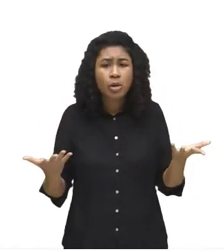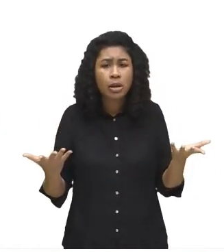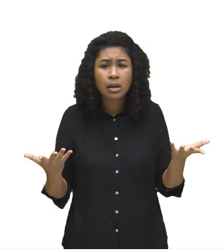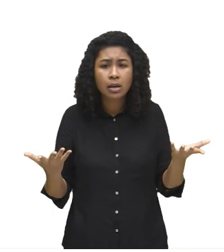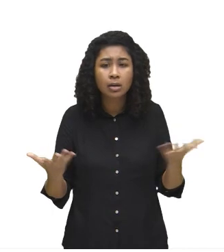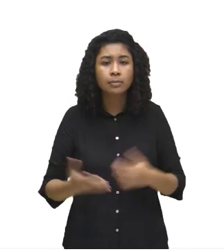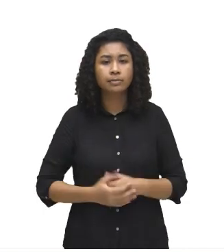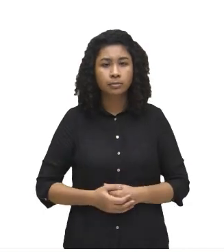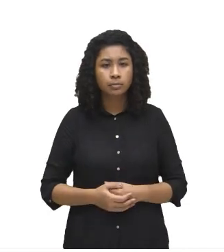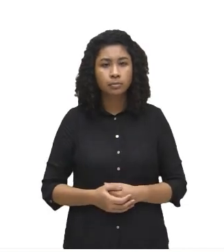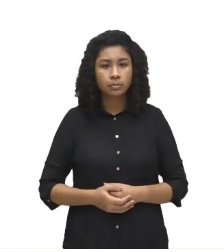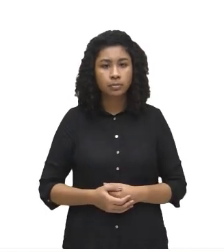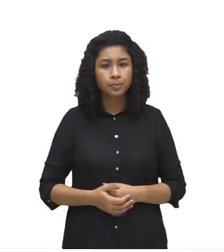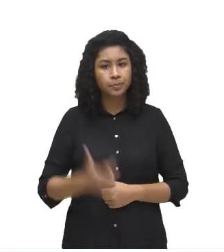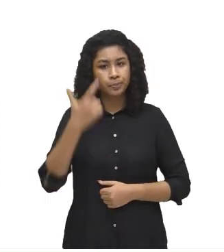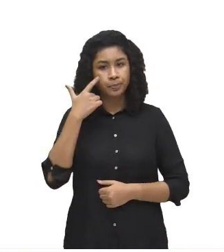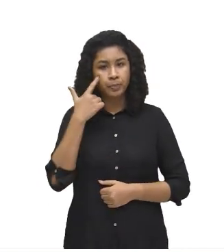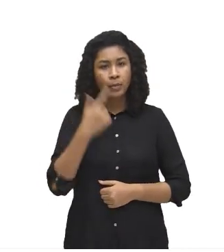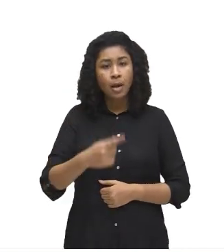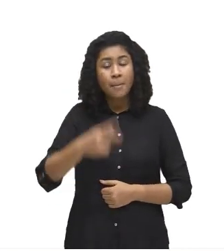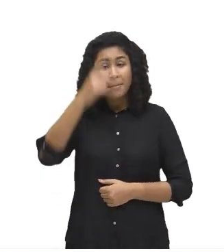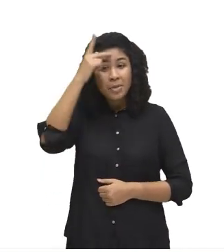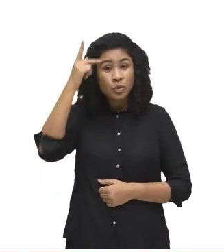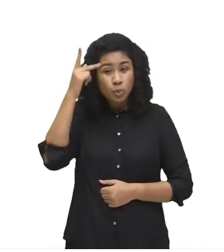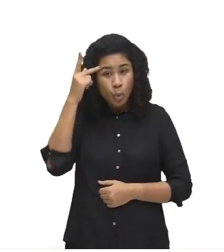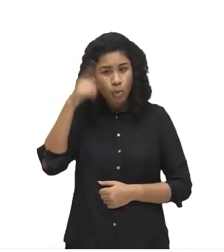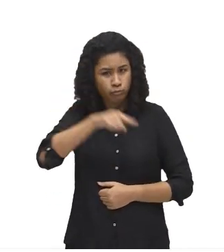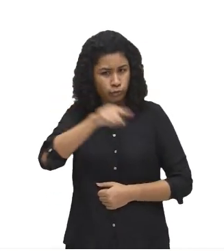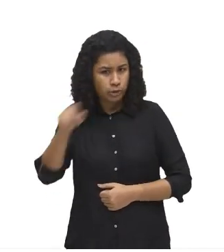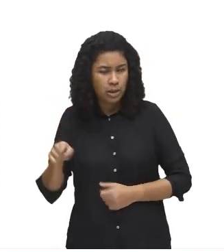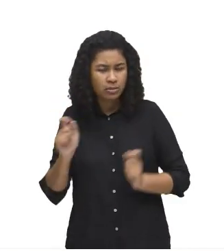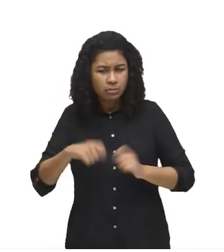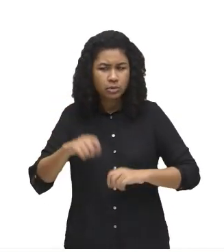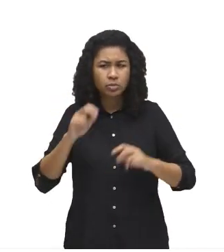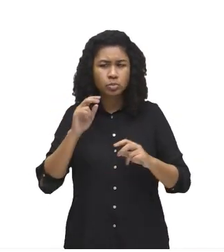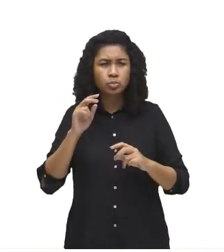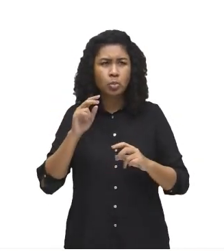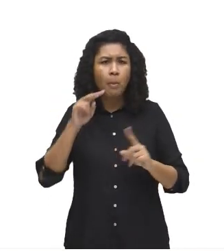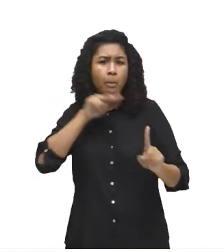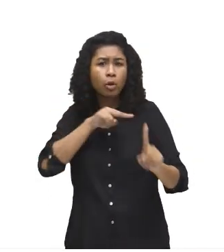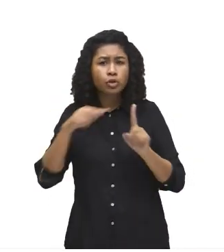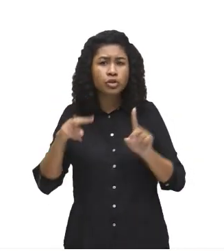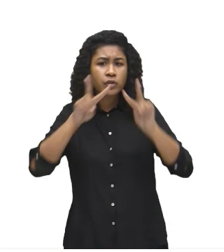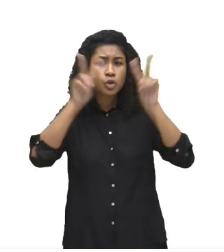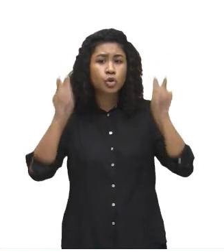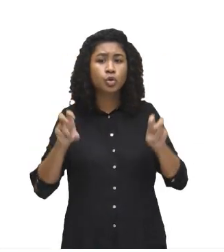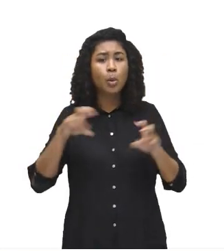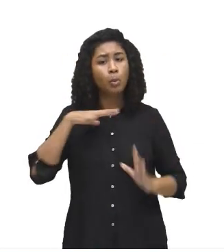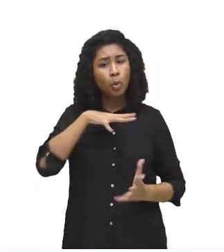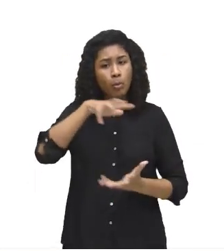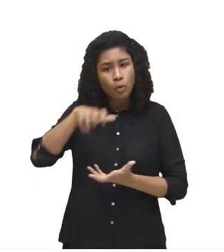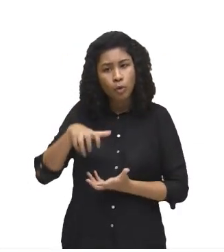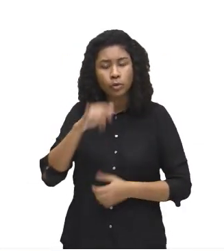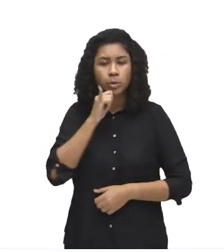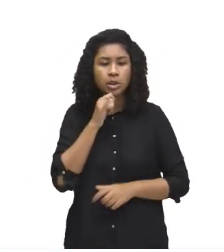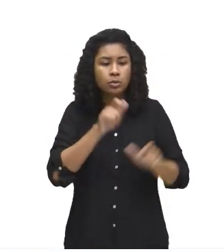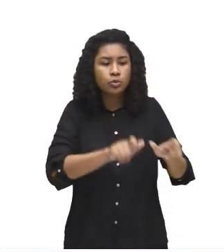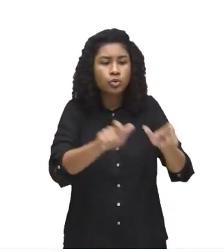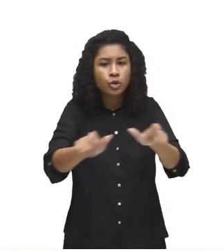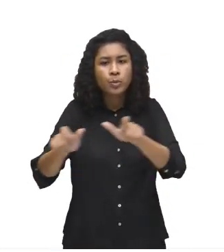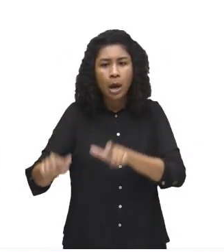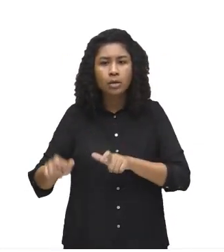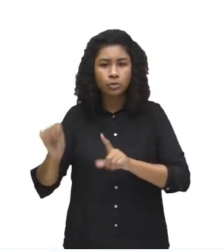Porque a pessoa tem uma ideia de mundo, ela sabe que determinados espaços sociais nós utilizamos